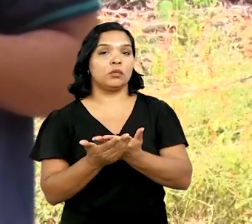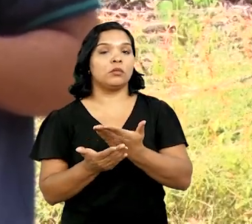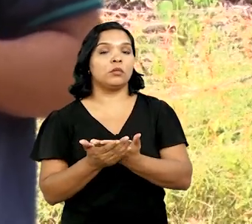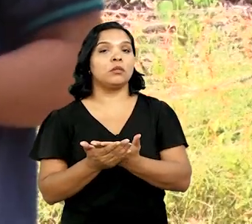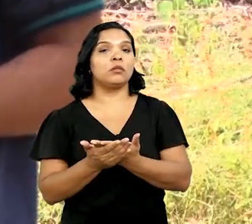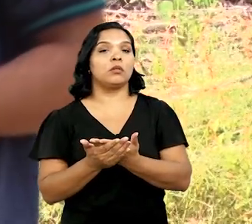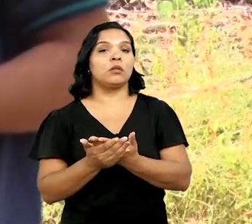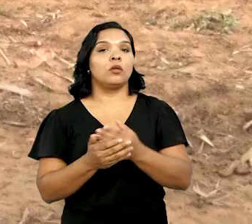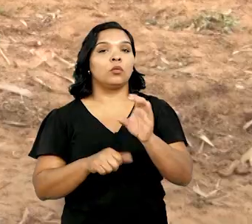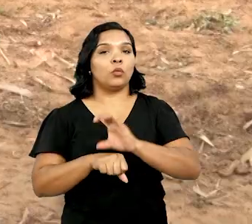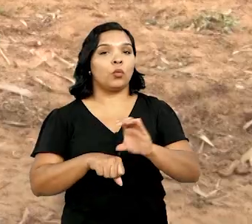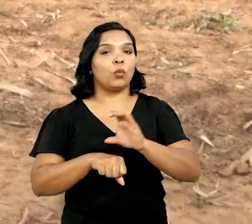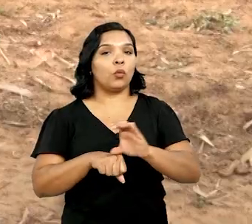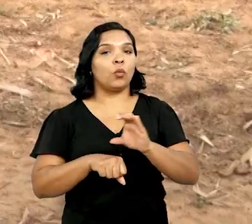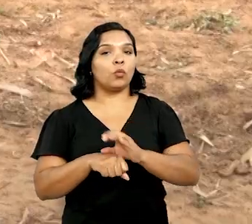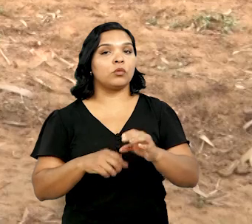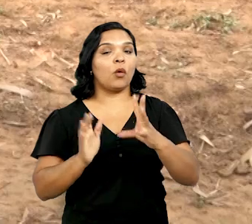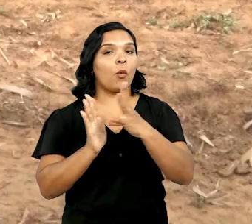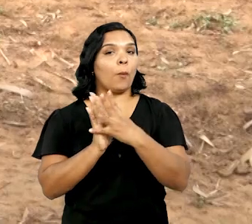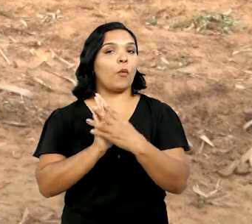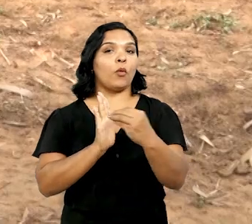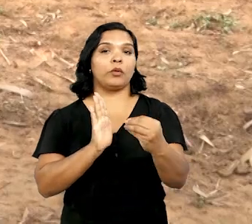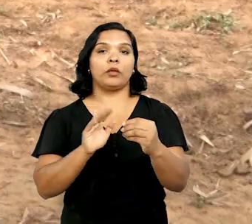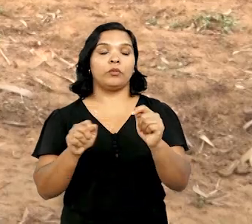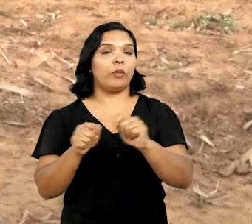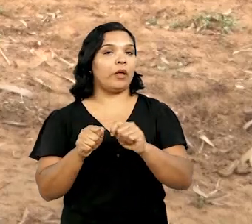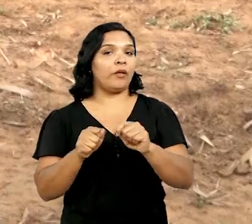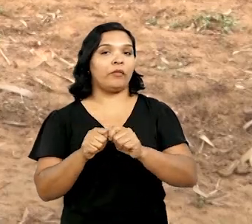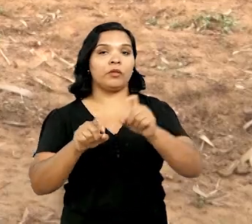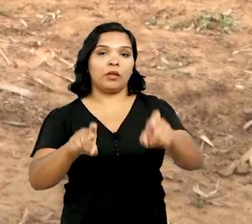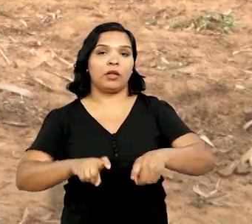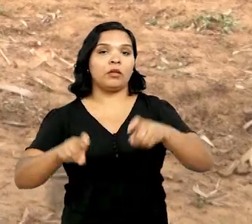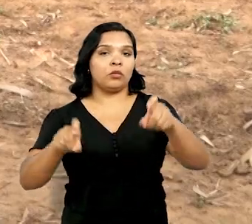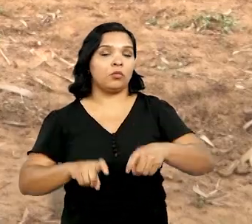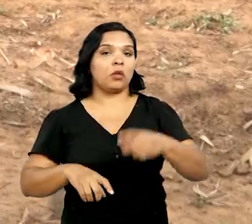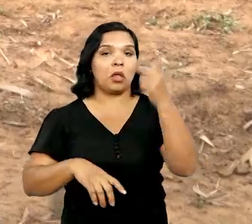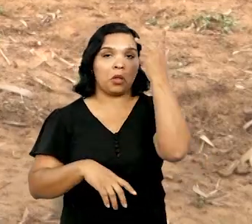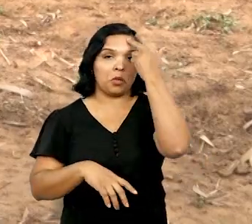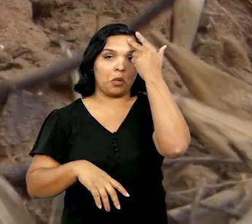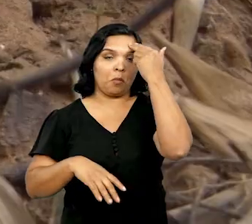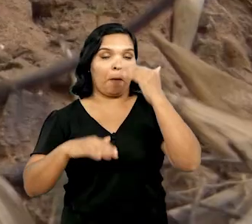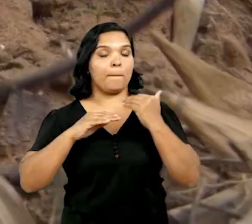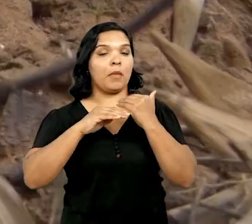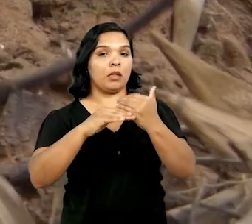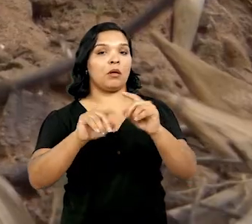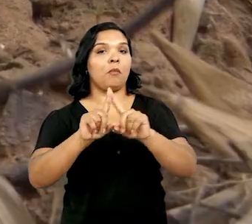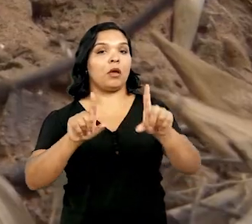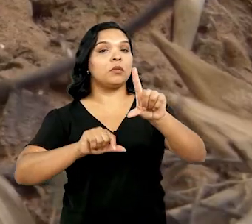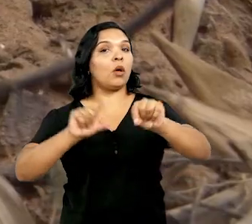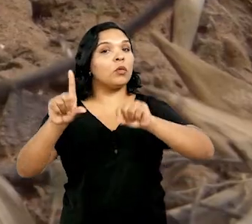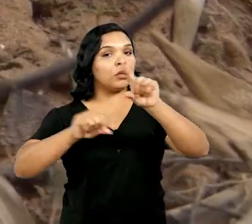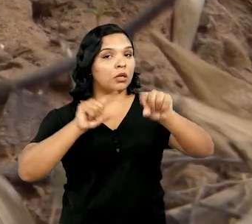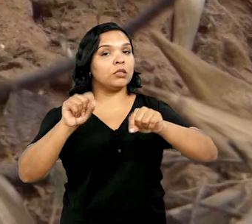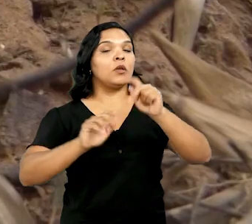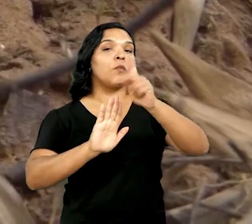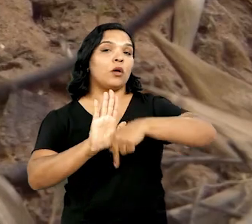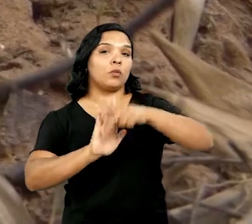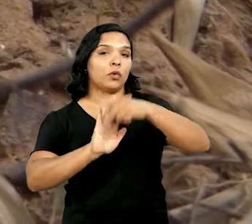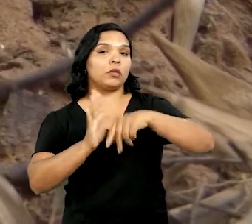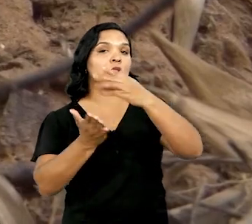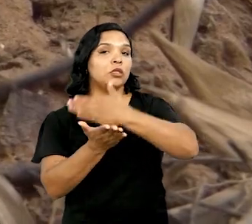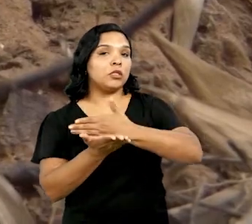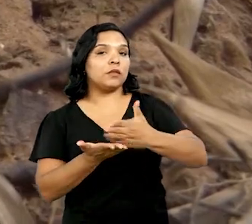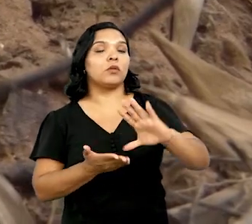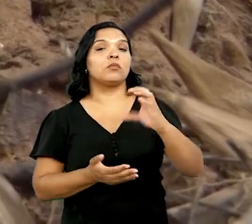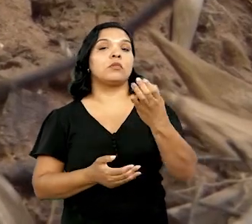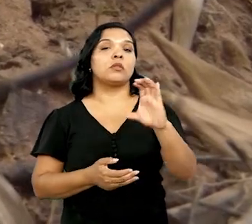Pedro Ferreira, o modelo não é tão realizado na agricultura convencional, mas foi uma alternativa para o projeto